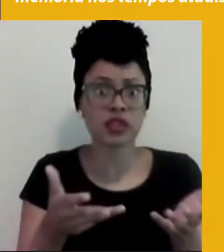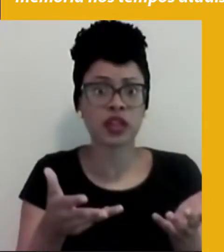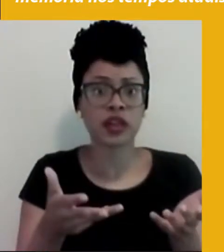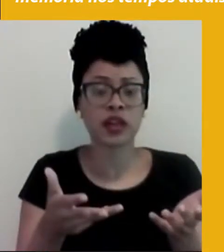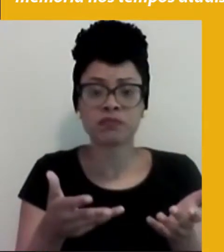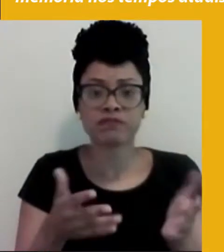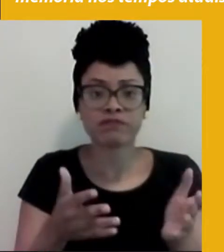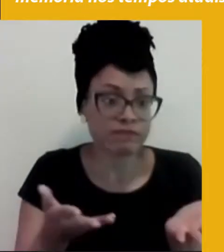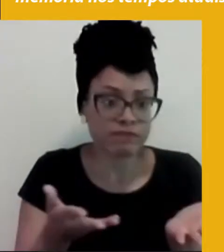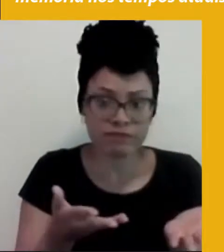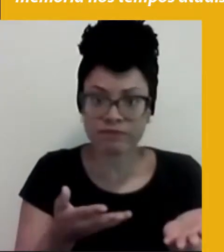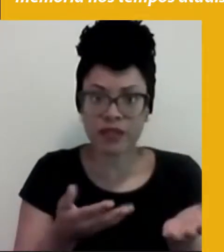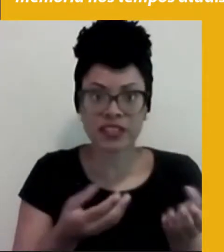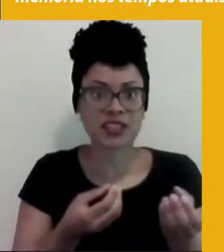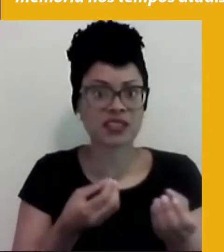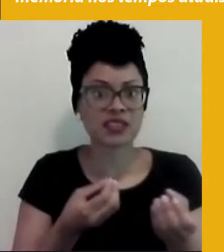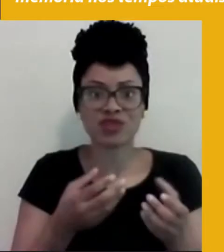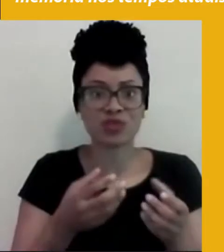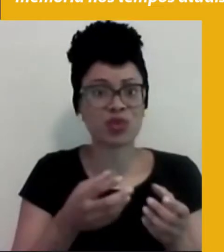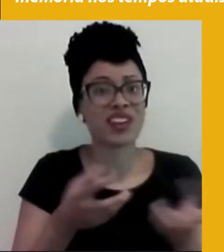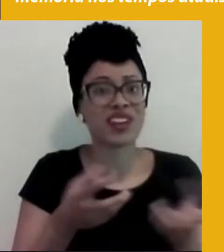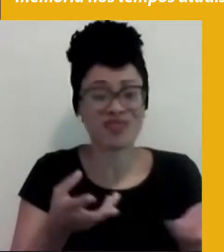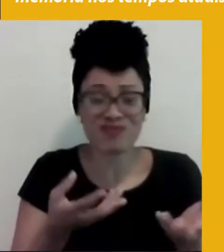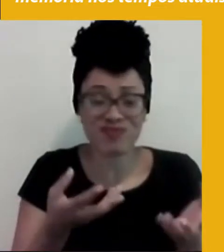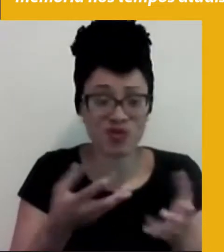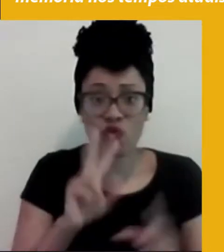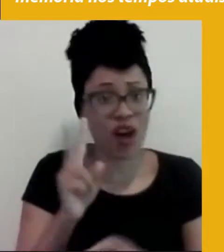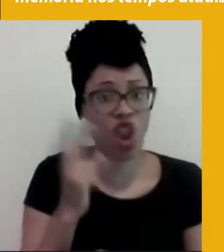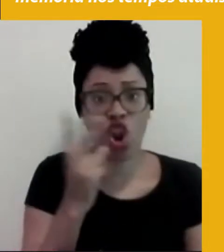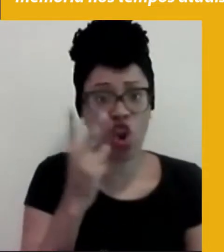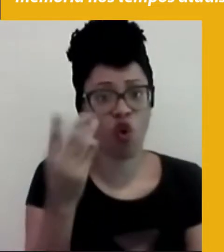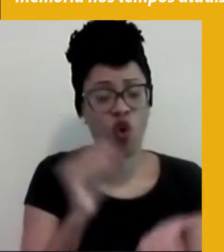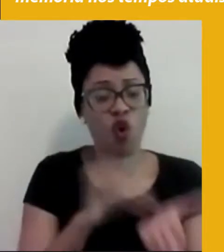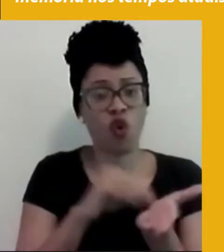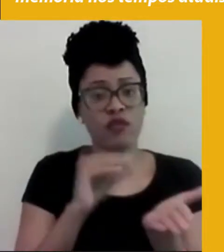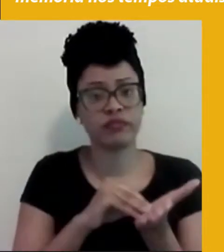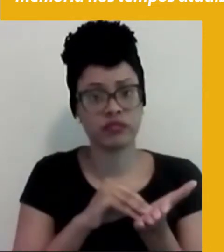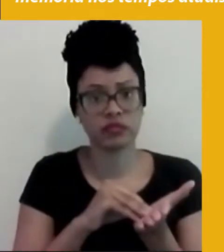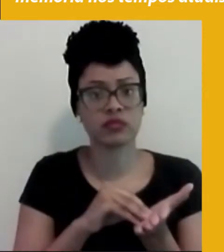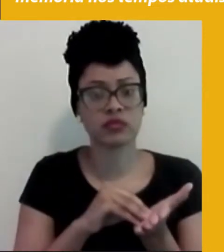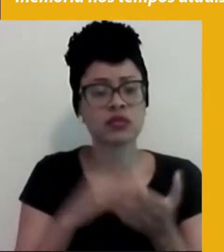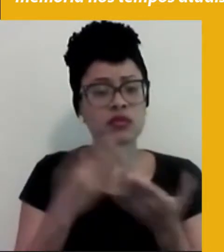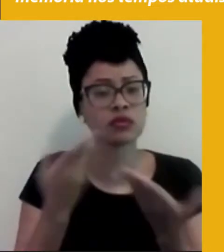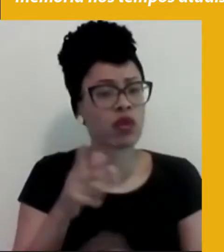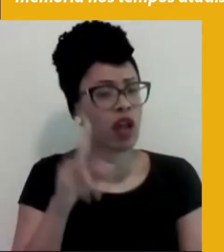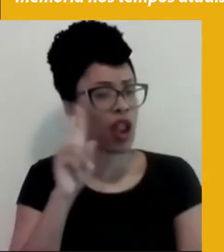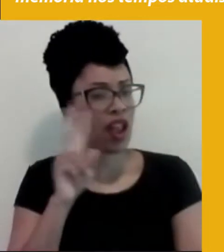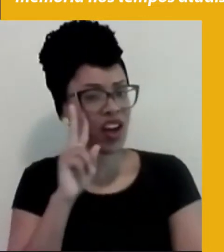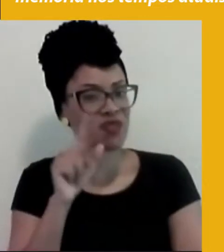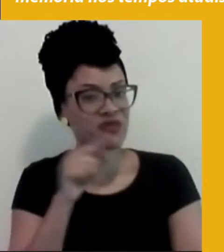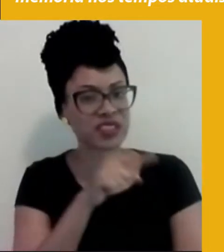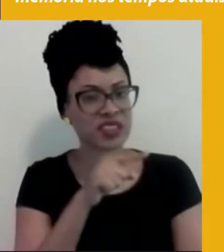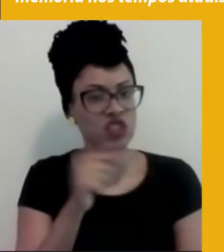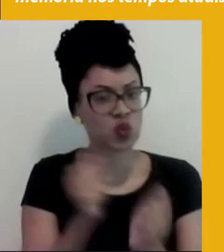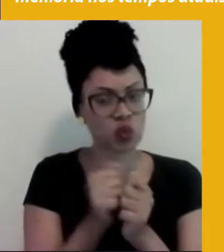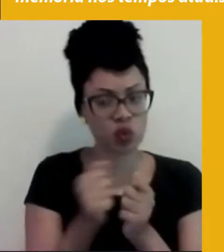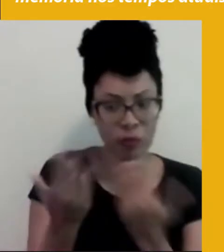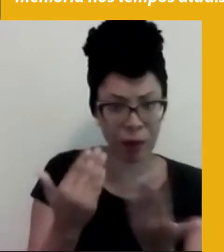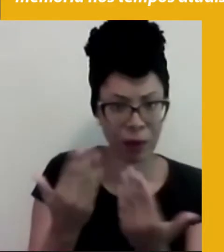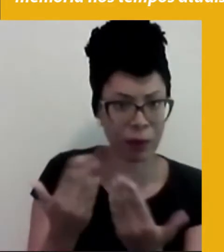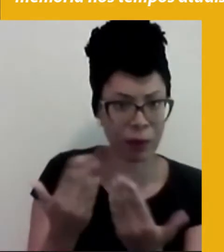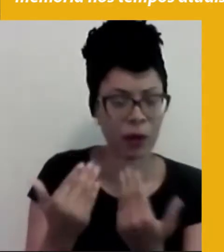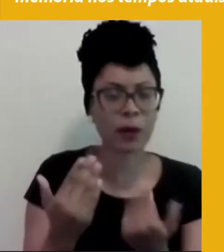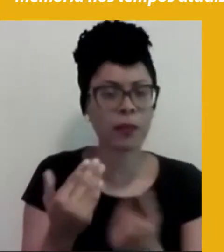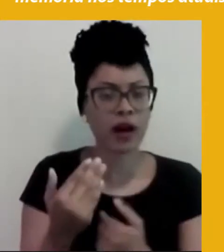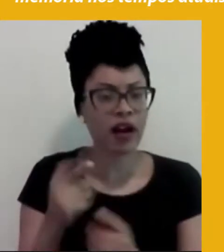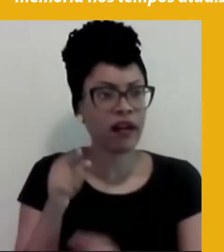ele, assim, no, na conversa que vocês tiveram, ele vai falar que o homem só pensa no seu próprio umbigo, né? O que